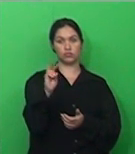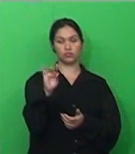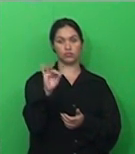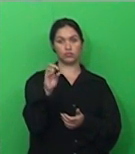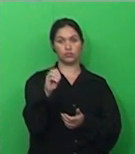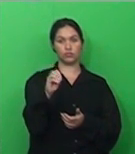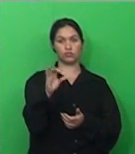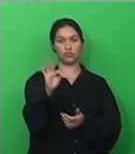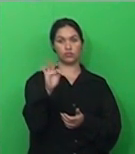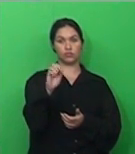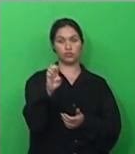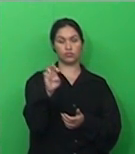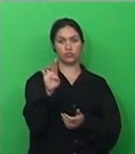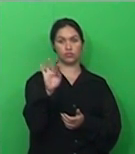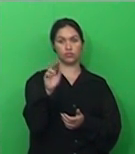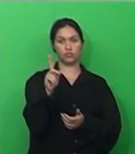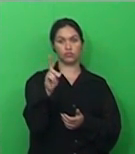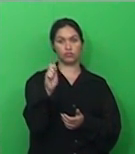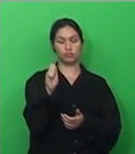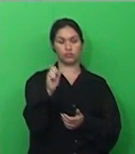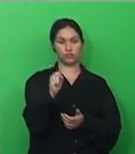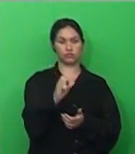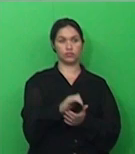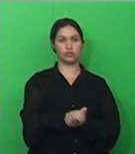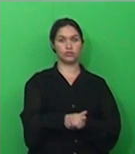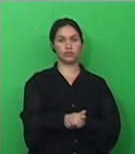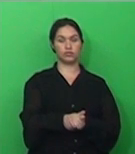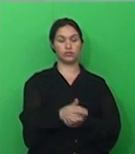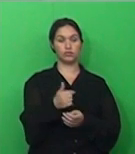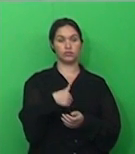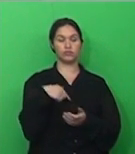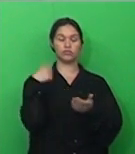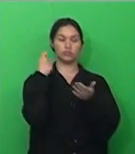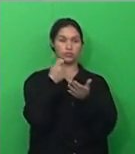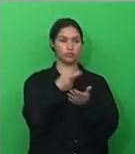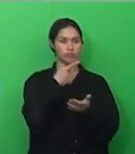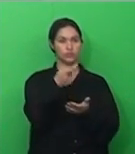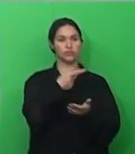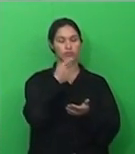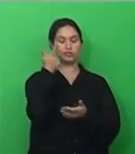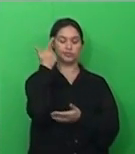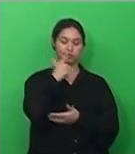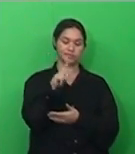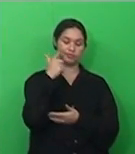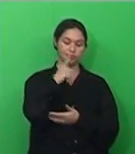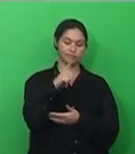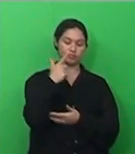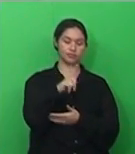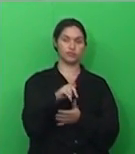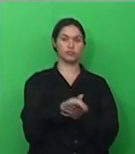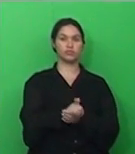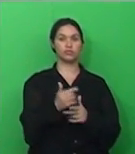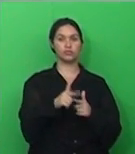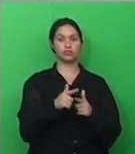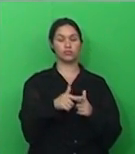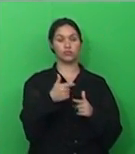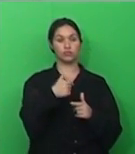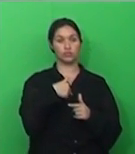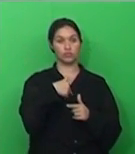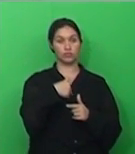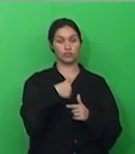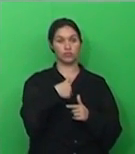E tenho insistido bastante, porque a impressão que se tinha naquele momento, né, é que ele fecharia as